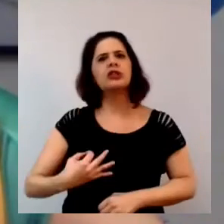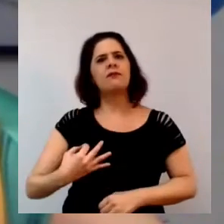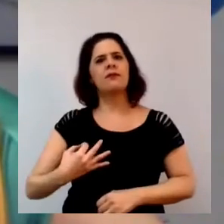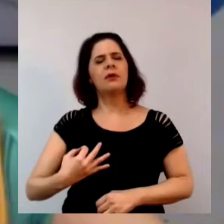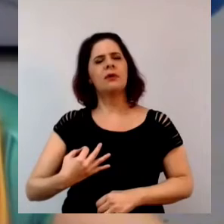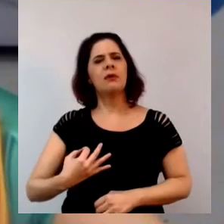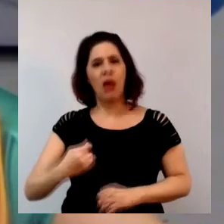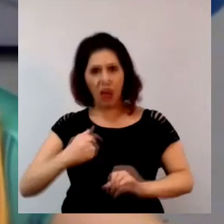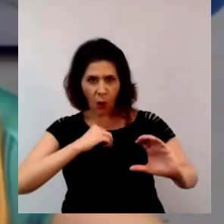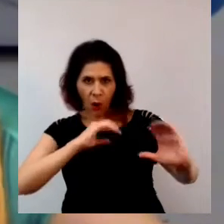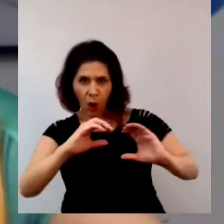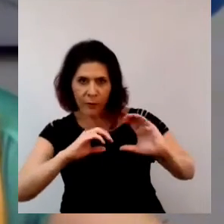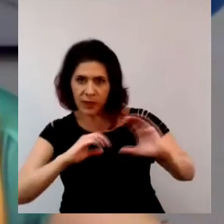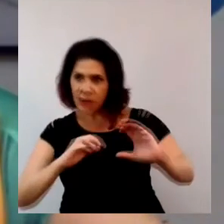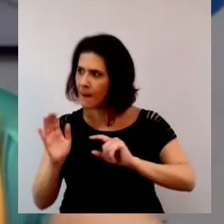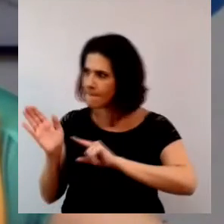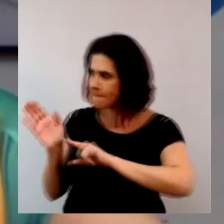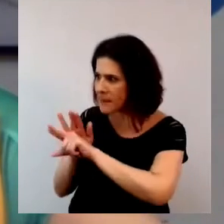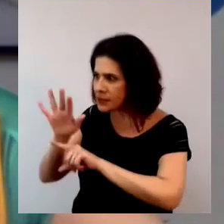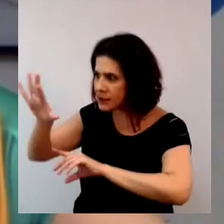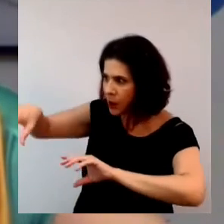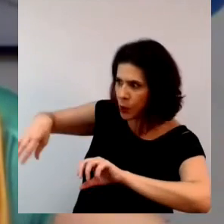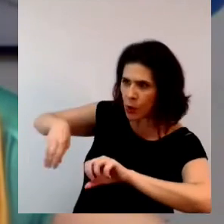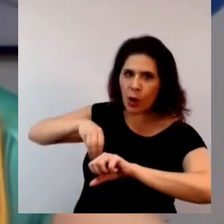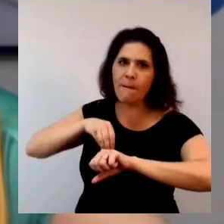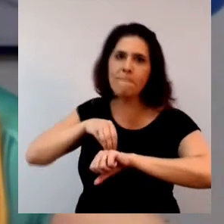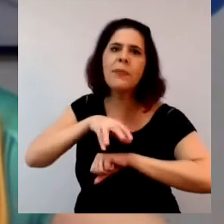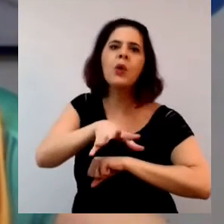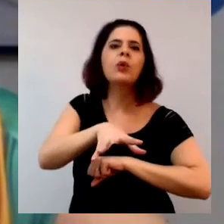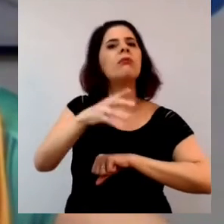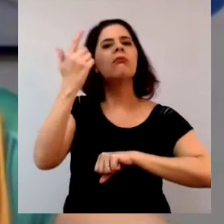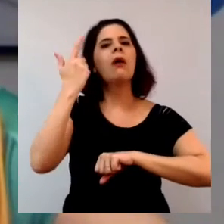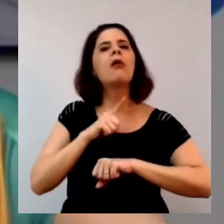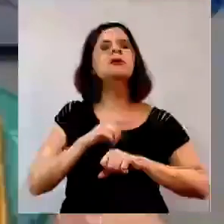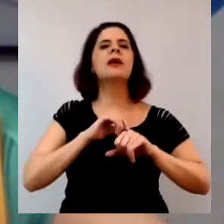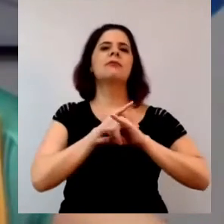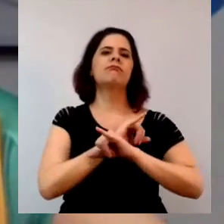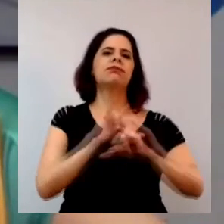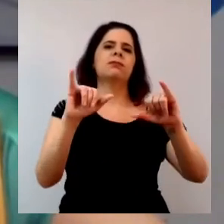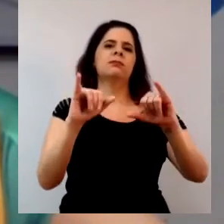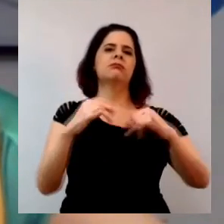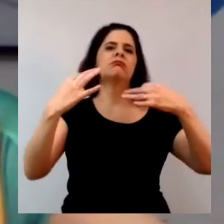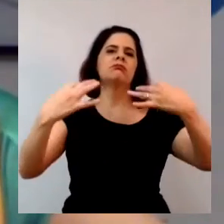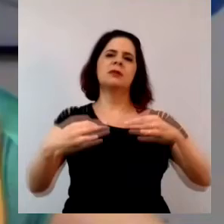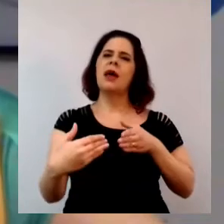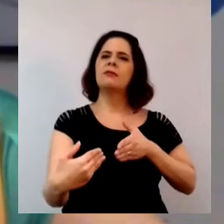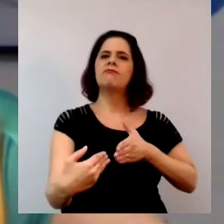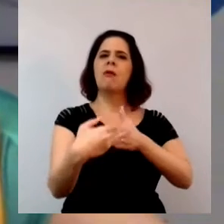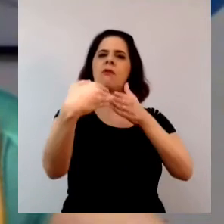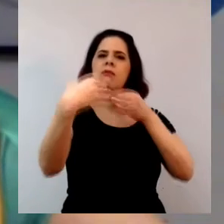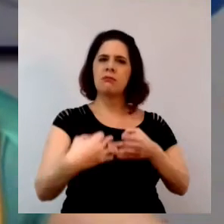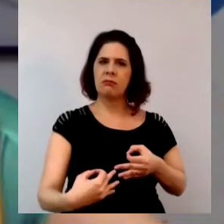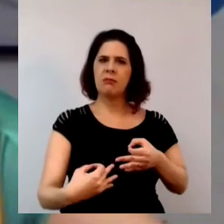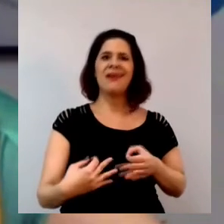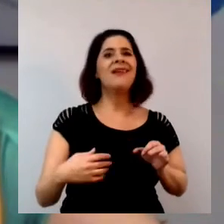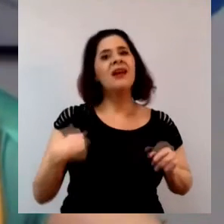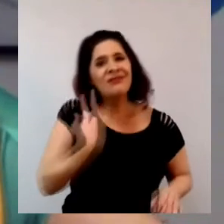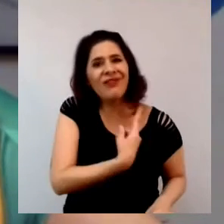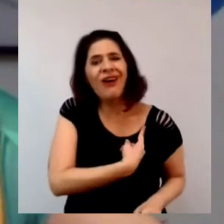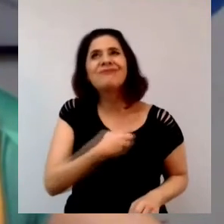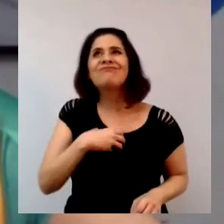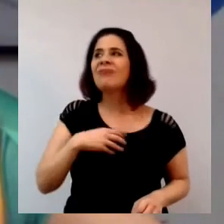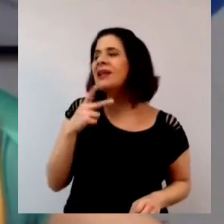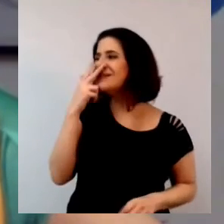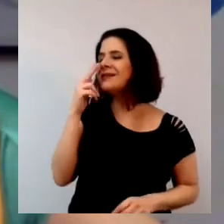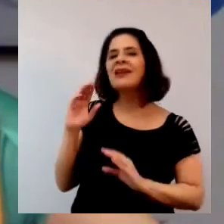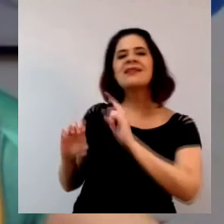para criar uma comunicação que seja efetiva, né? Nós vivemos muito tempo um pouco no negacionismo científico aí também